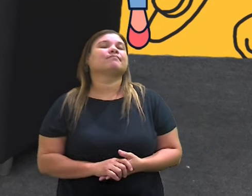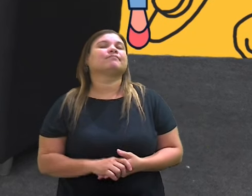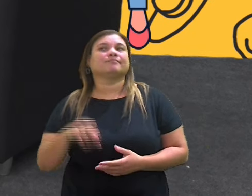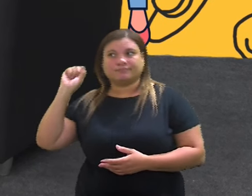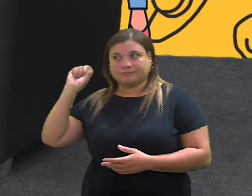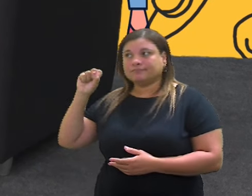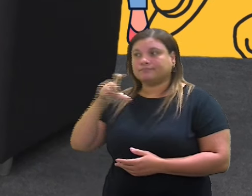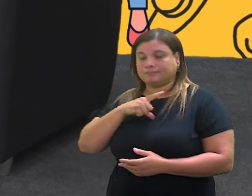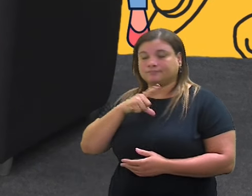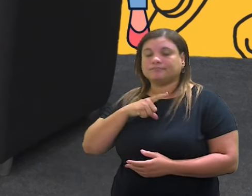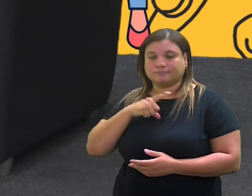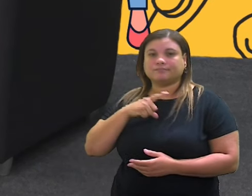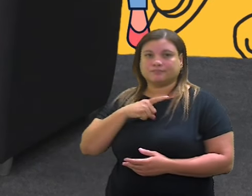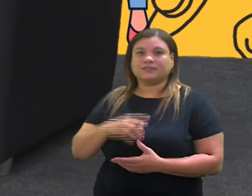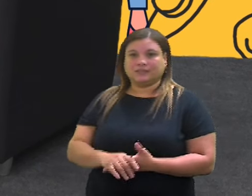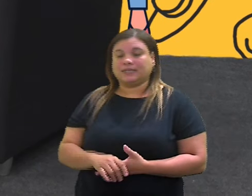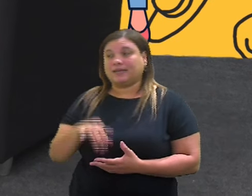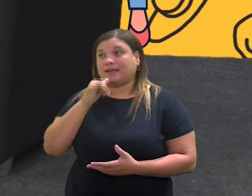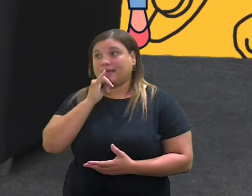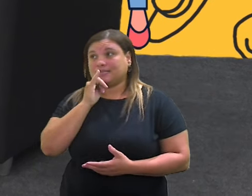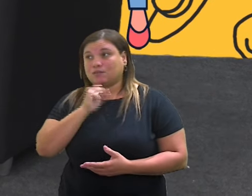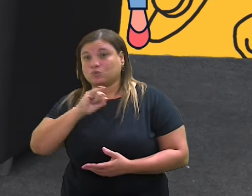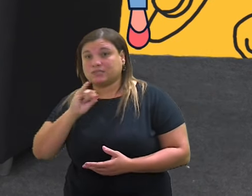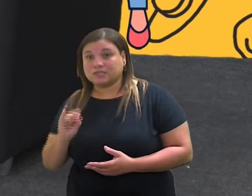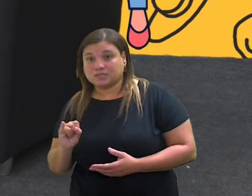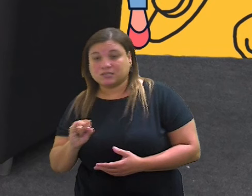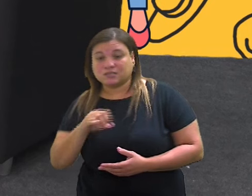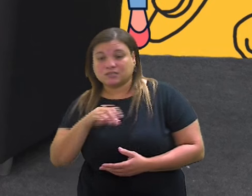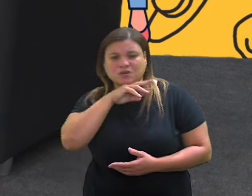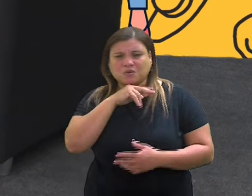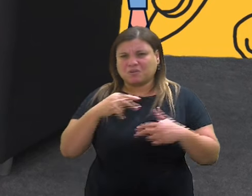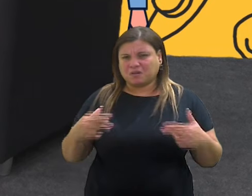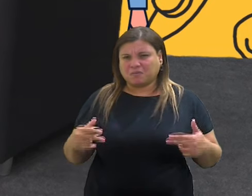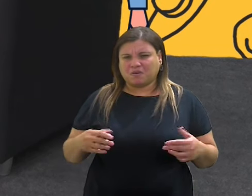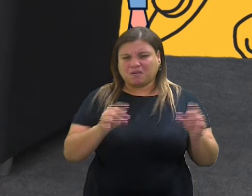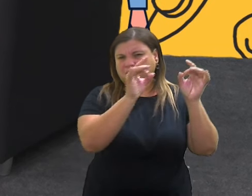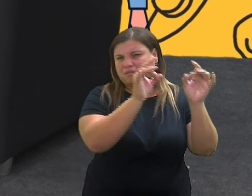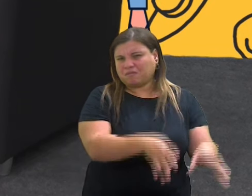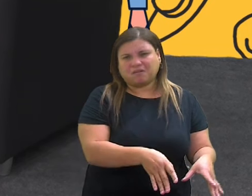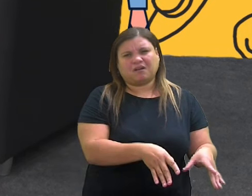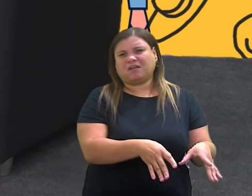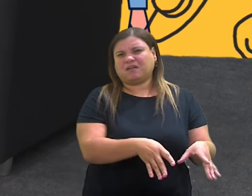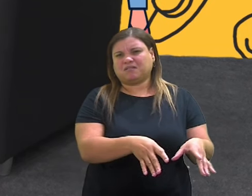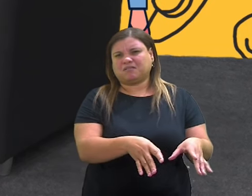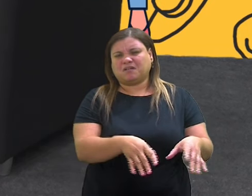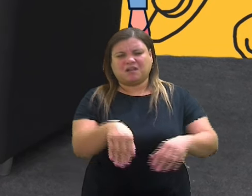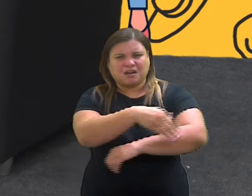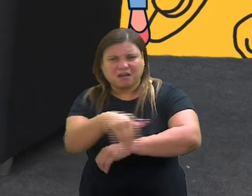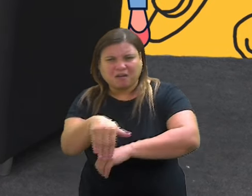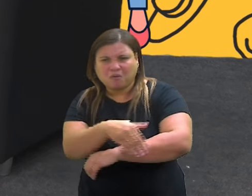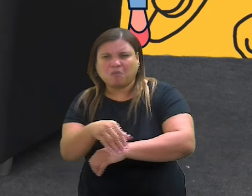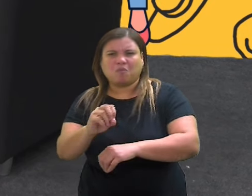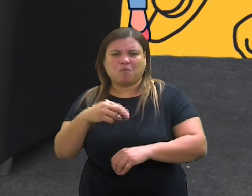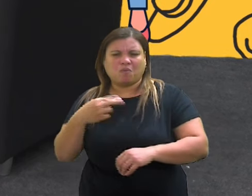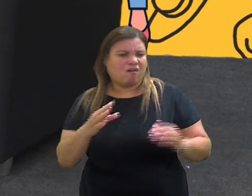né? Eles recolhem um animal que está sob maus tratos ou está abandonado na rua, cuida desse animal, leva num